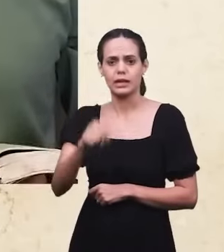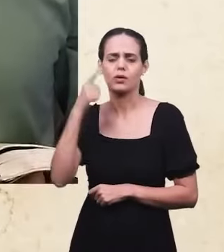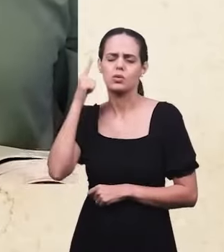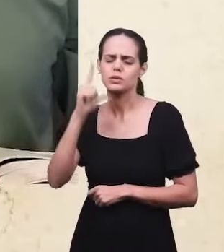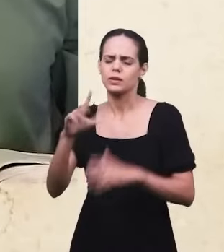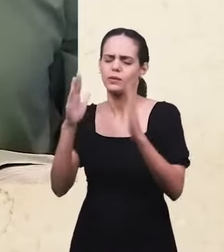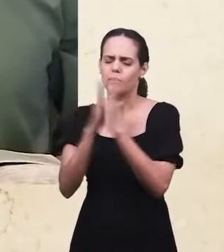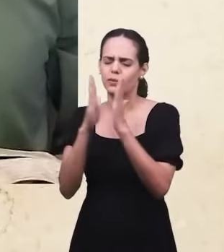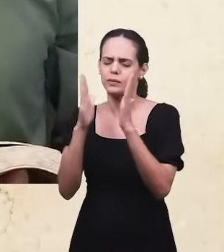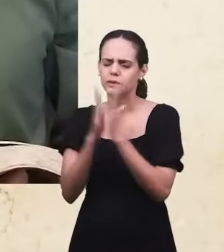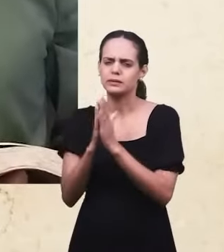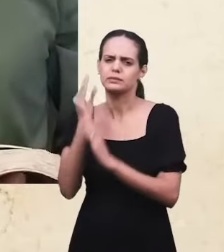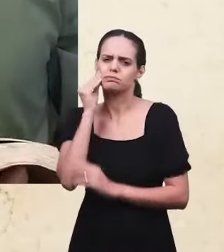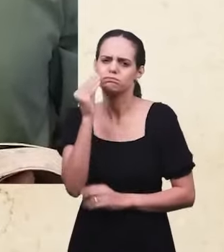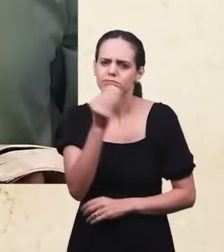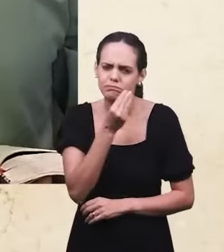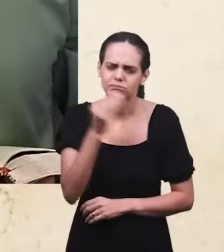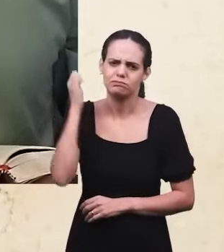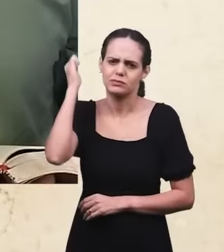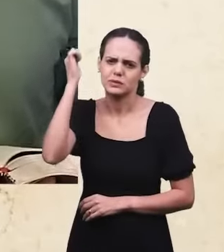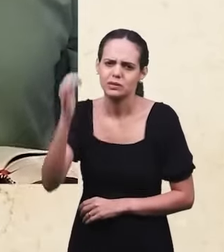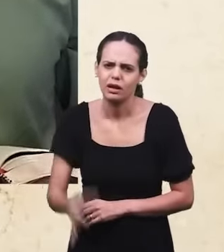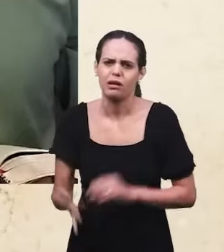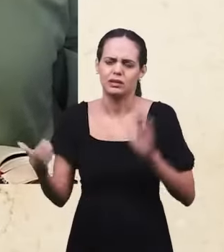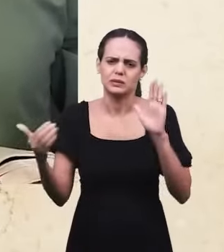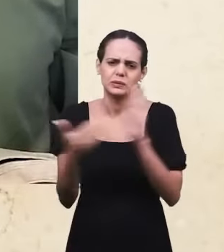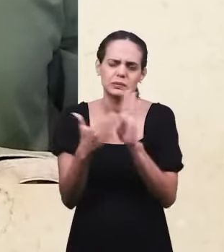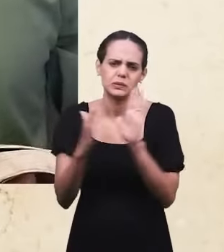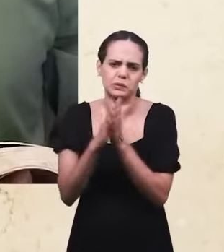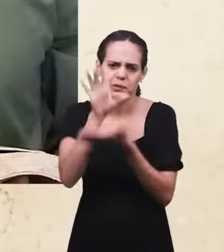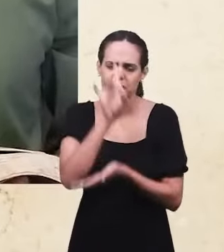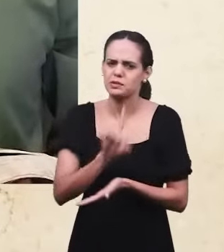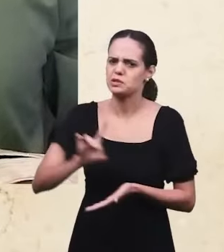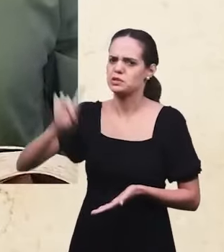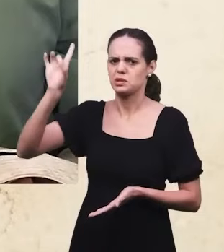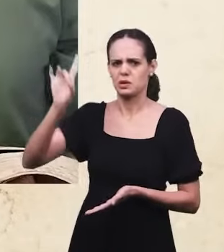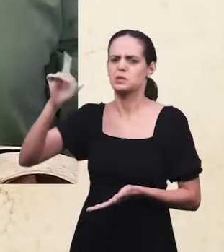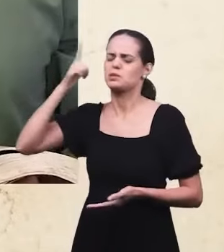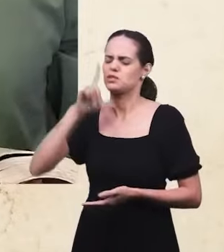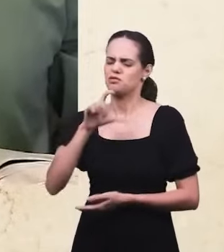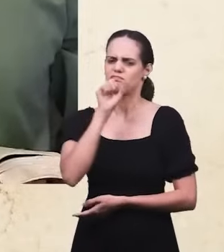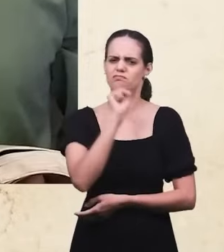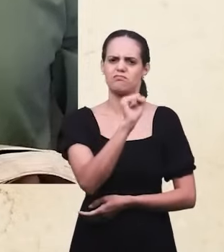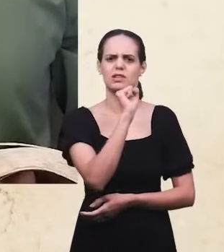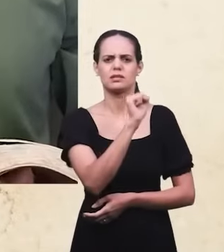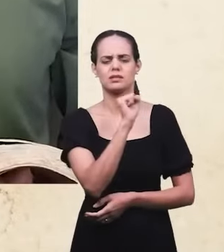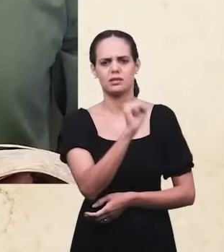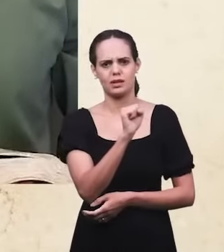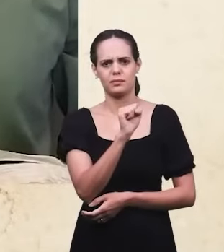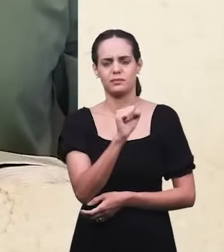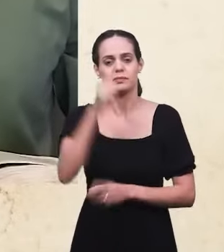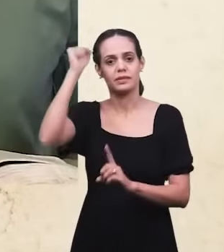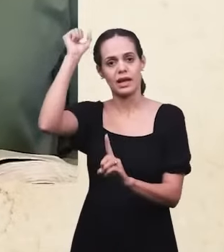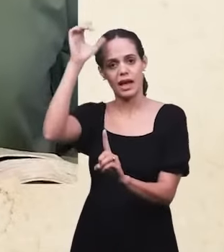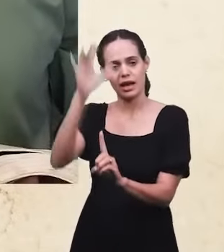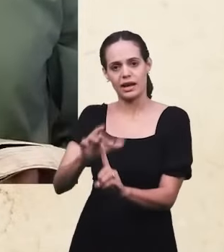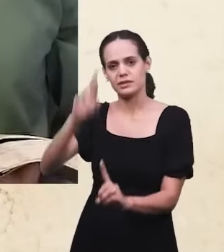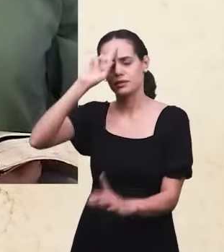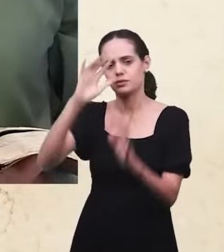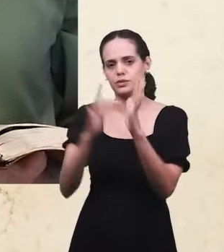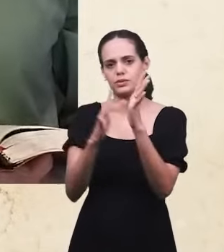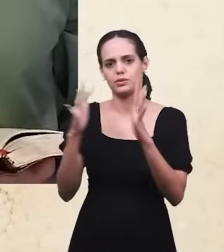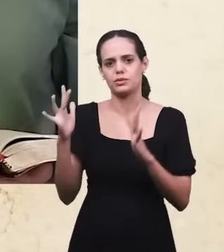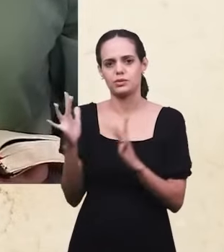para nós alcançarmos a bênção. Nós mesmos não temos nada. Mas a graça do Senhor Jesus, ela é que nos torna